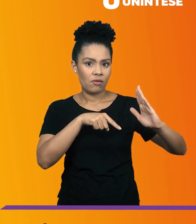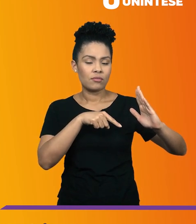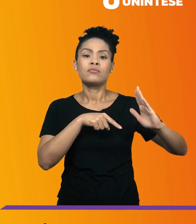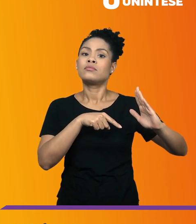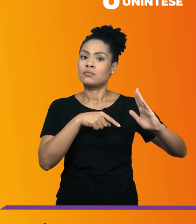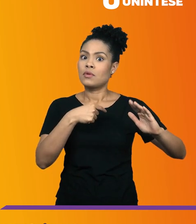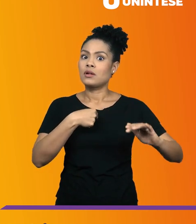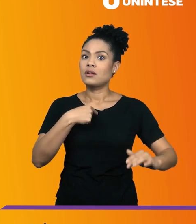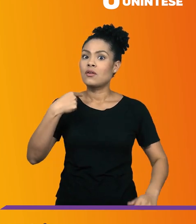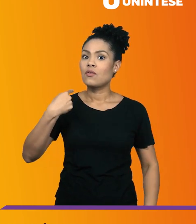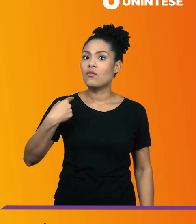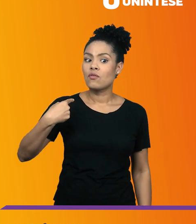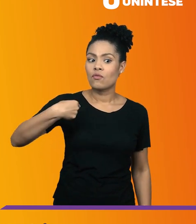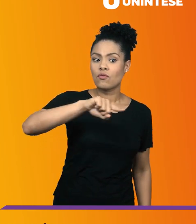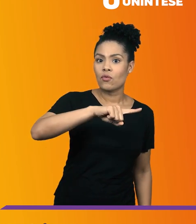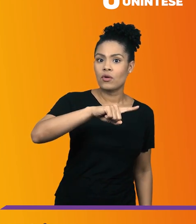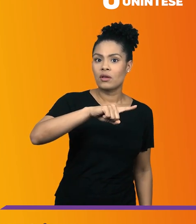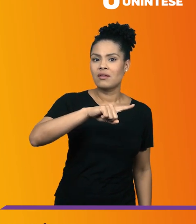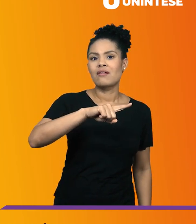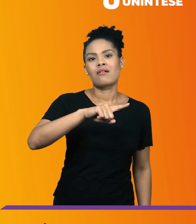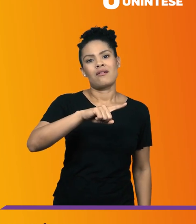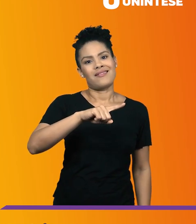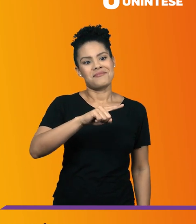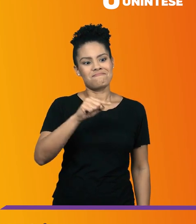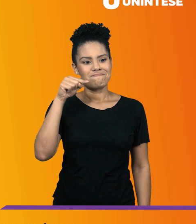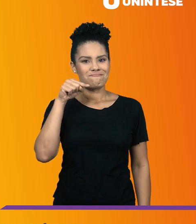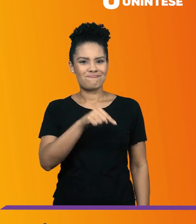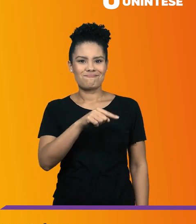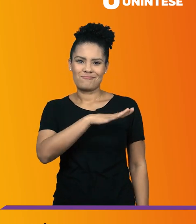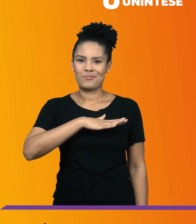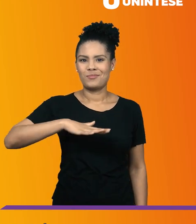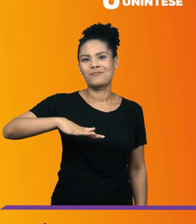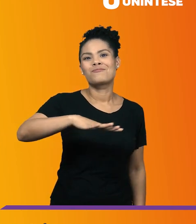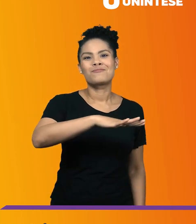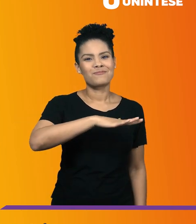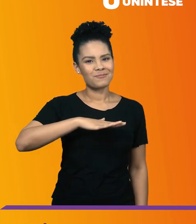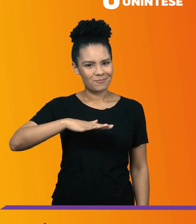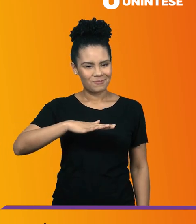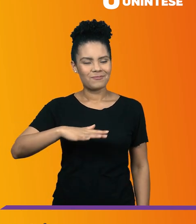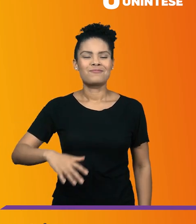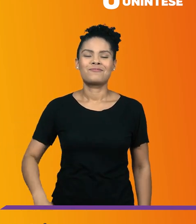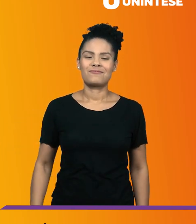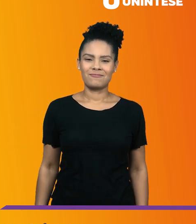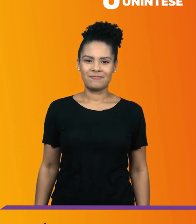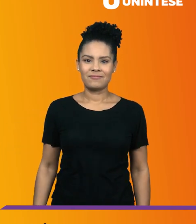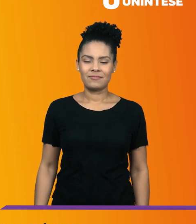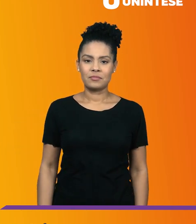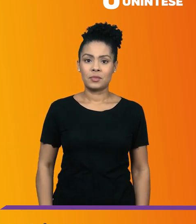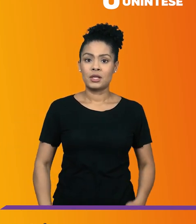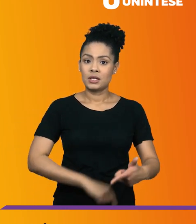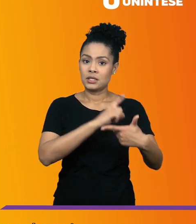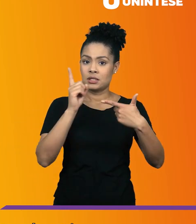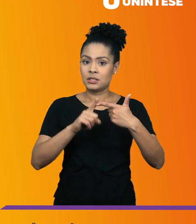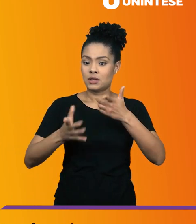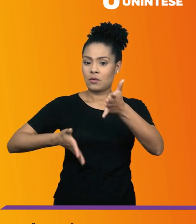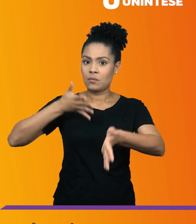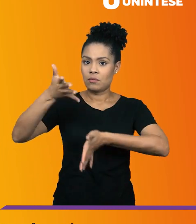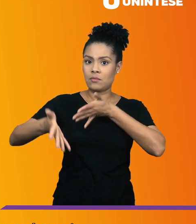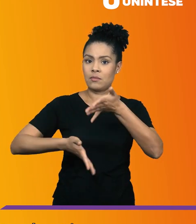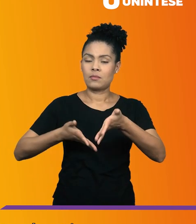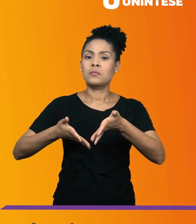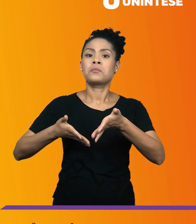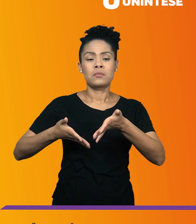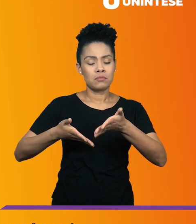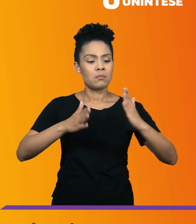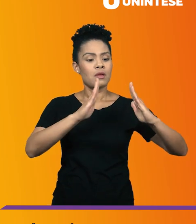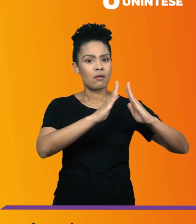E quando eu disse eu fui, eu apontei para esse lugar no espaço. Na segunda frase